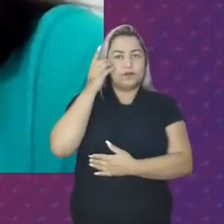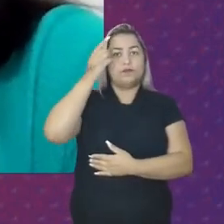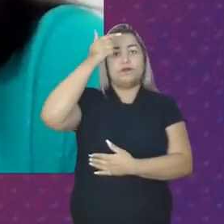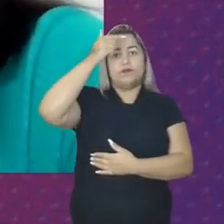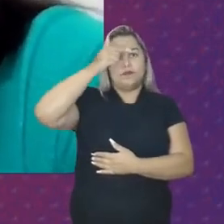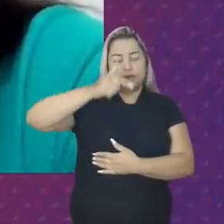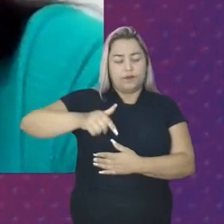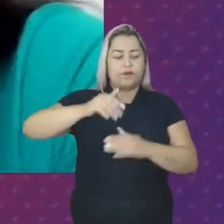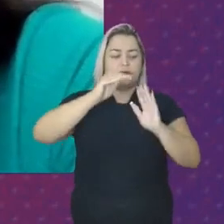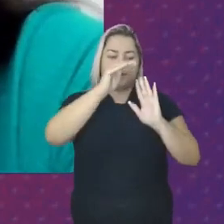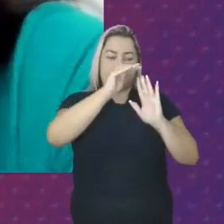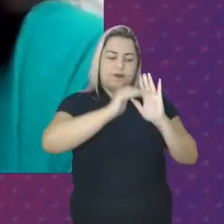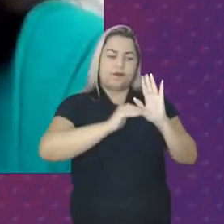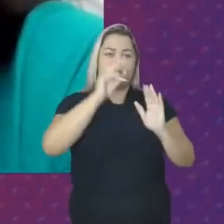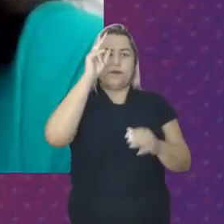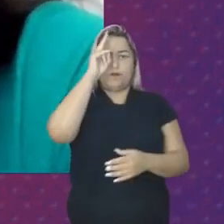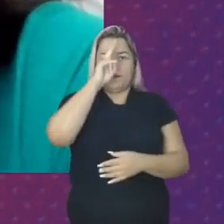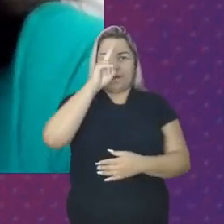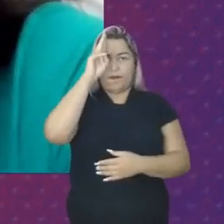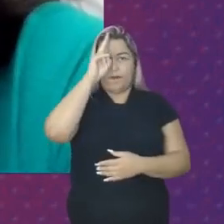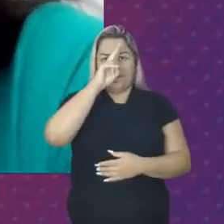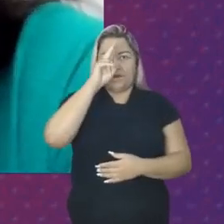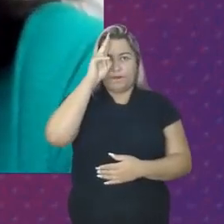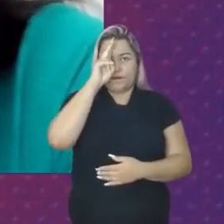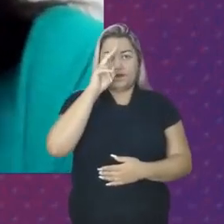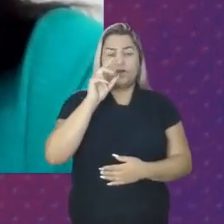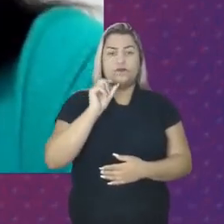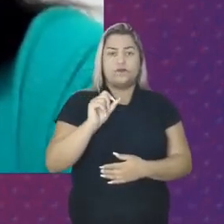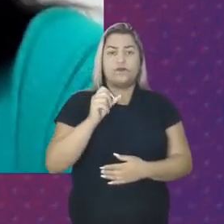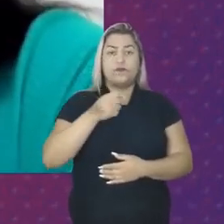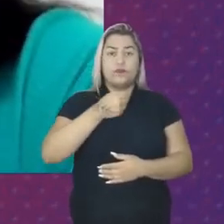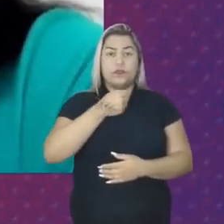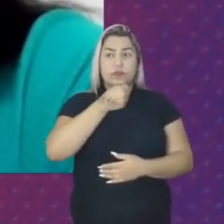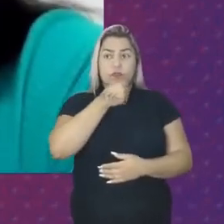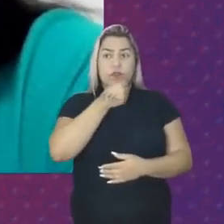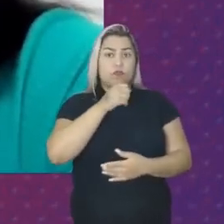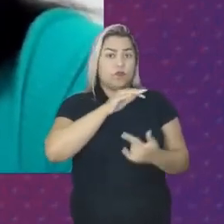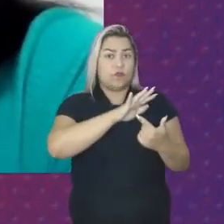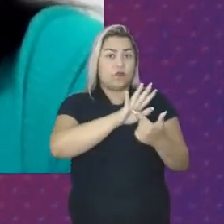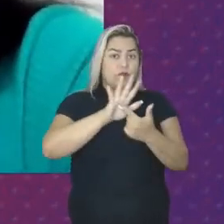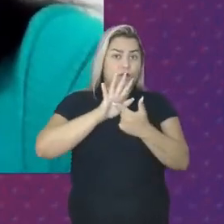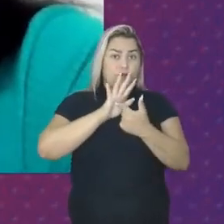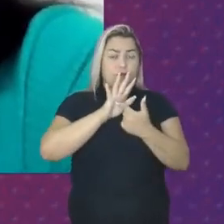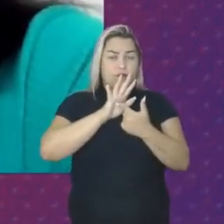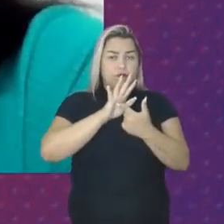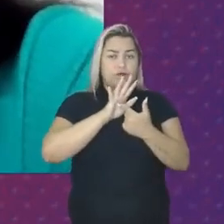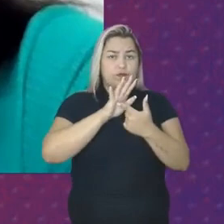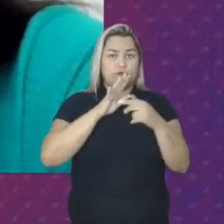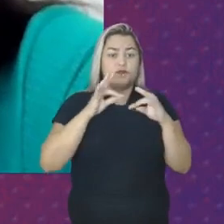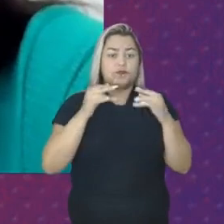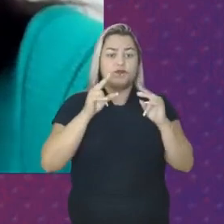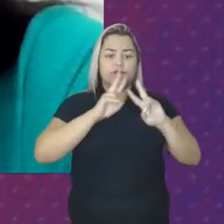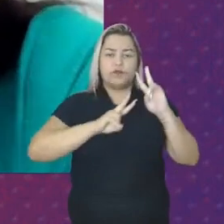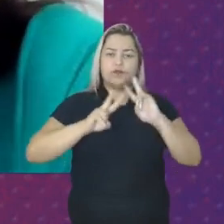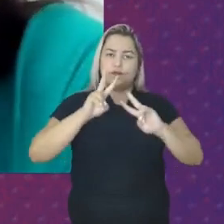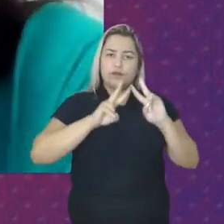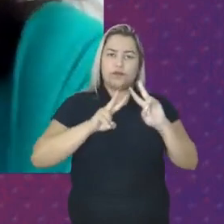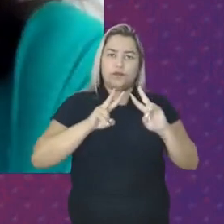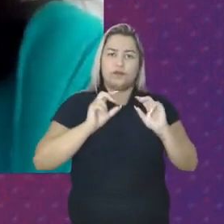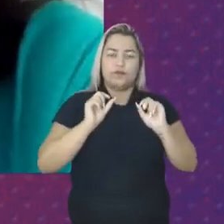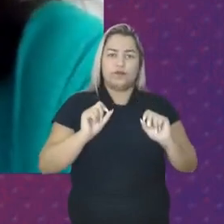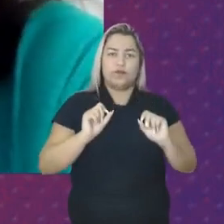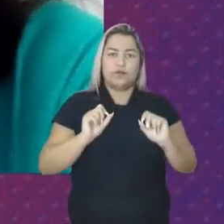montar esse panorama histórico a partir dessas entrevistas, e eu vou colocar um pouquinho aqui para vocês. Então, a Central